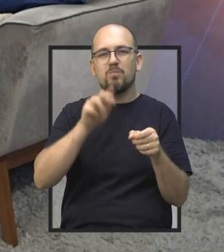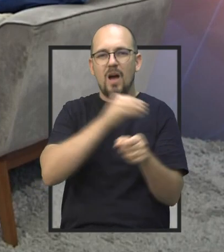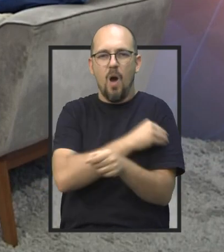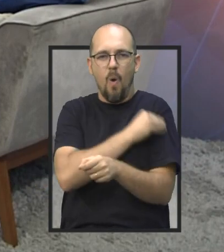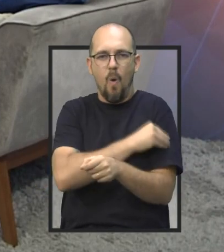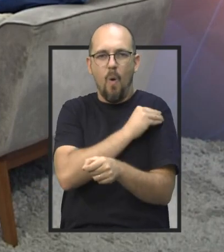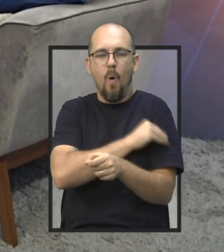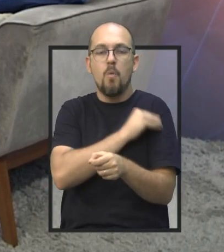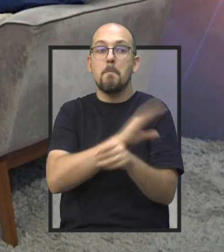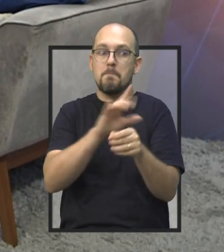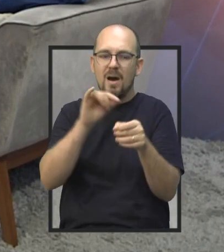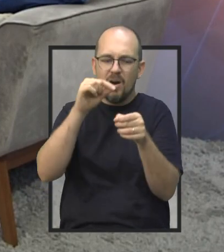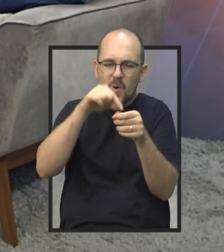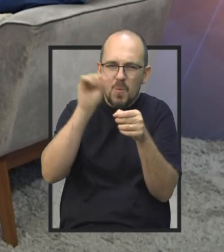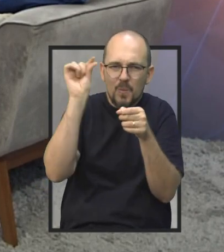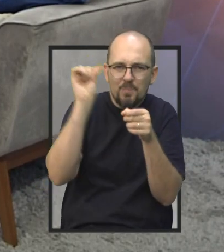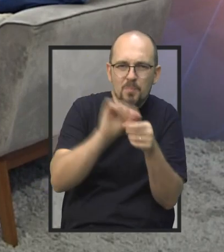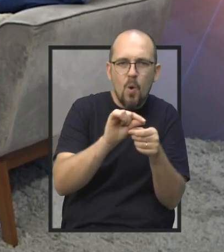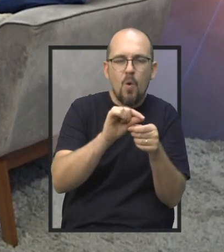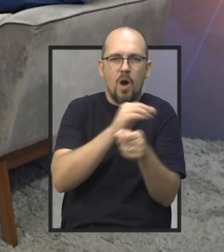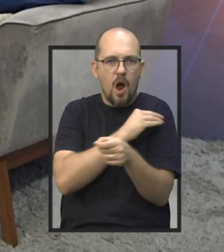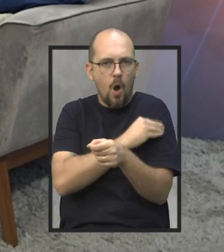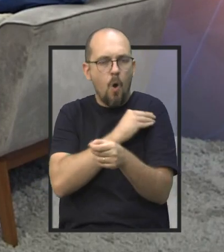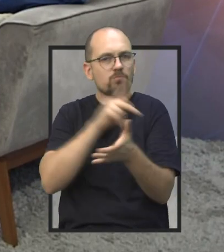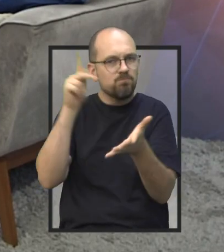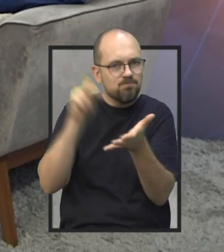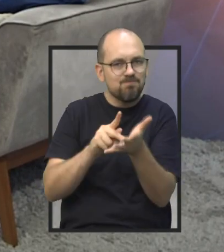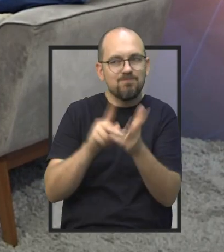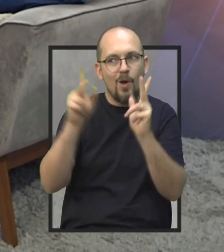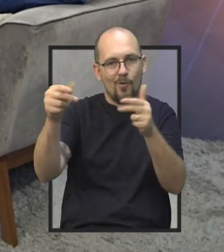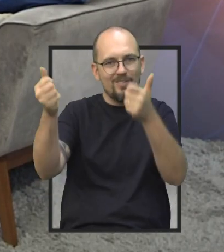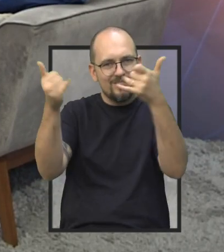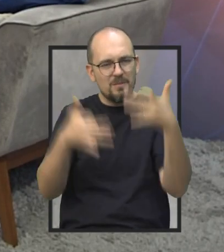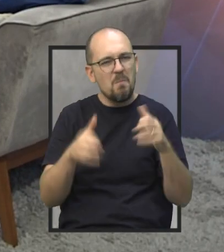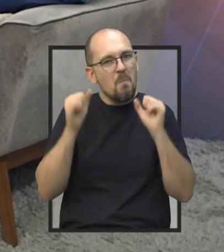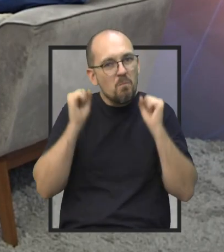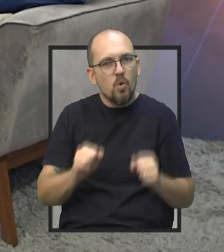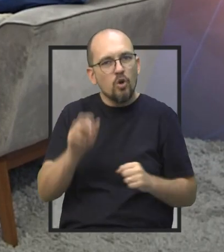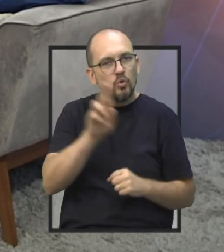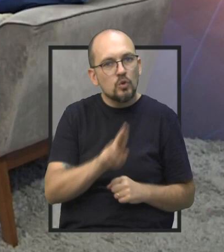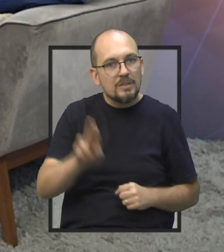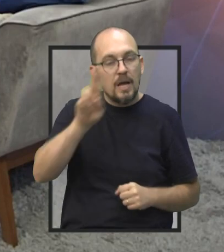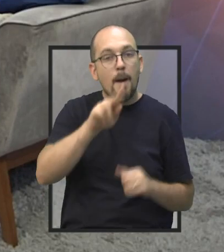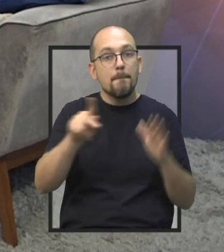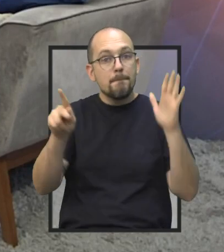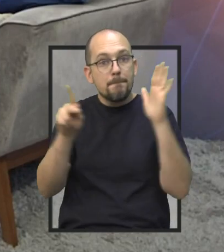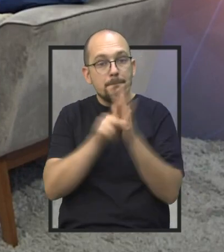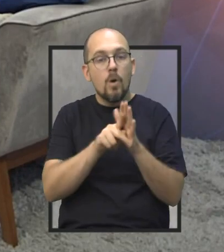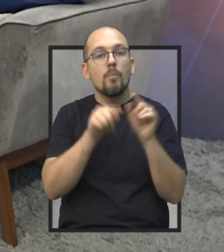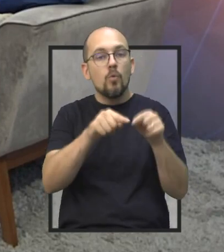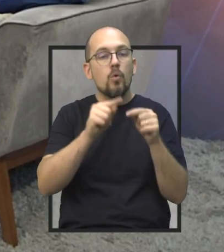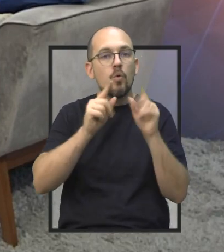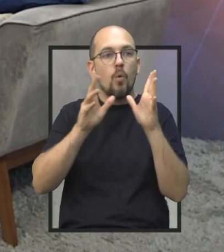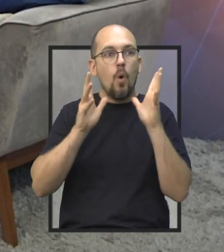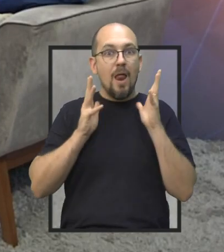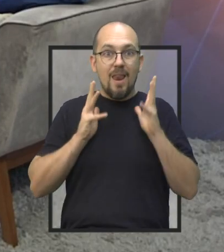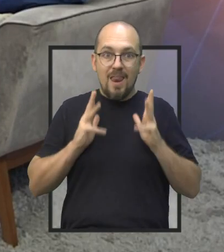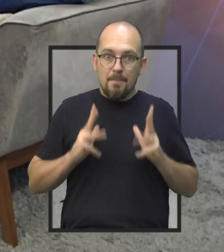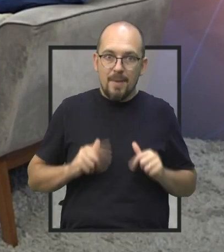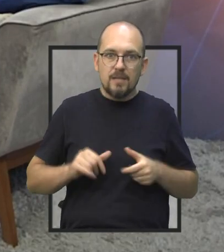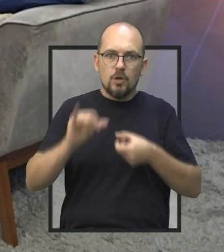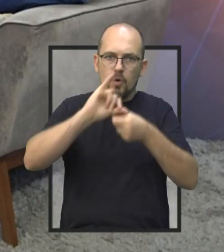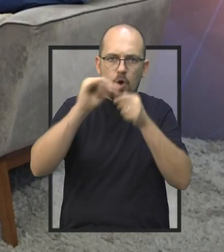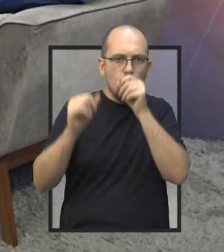existe ali, de fato, as pessoas, como o senhor disse, podem utilizar para reforçar a higiene, que é